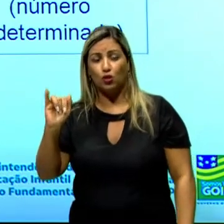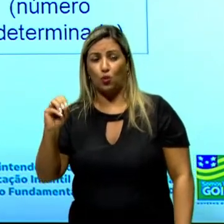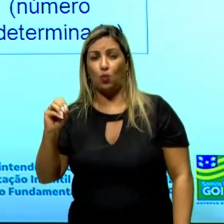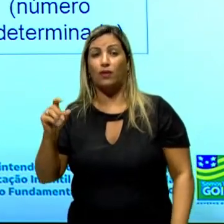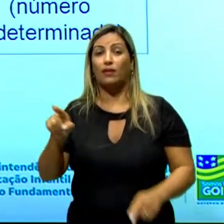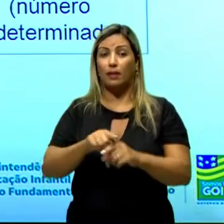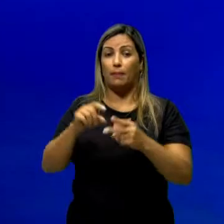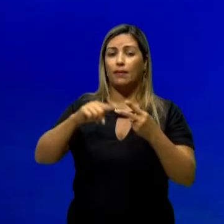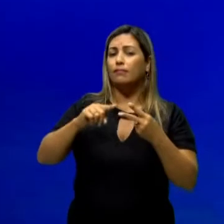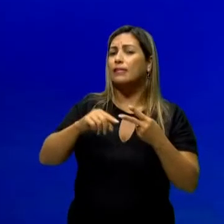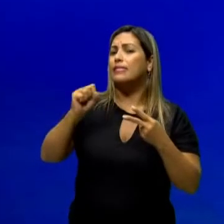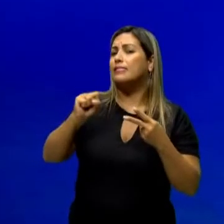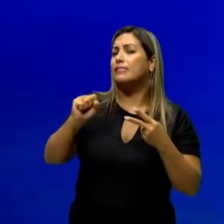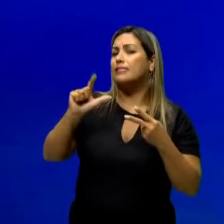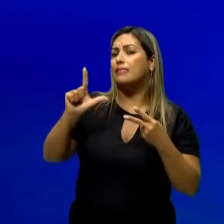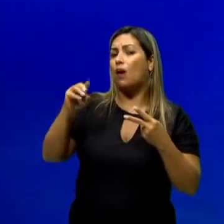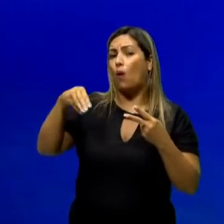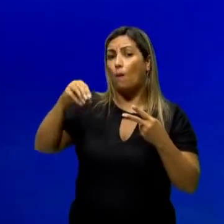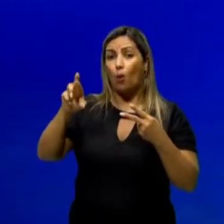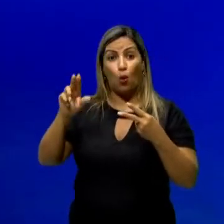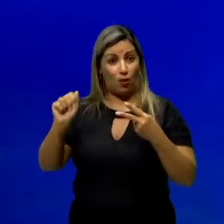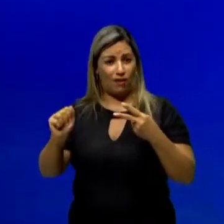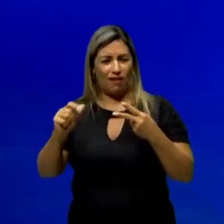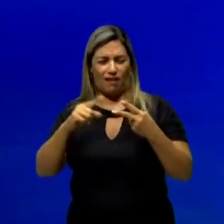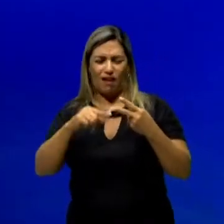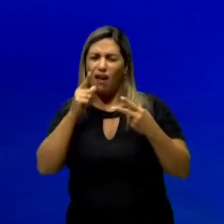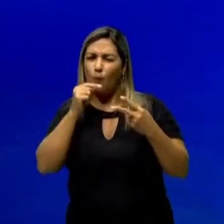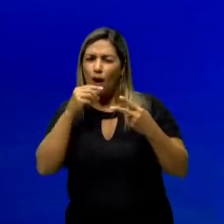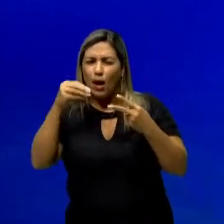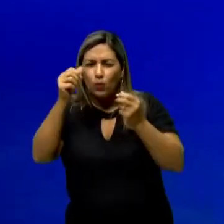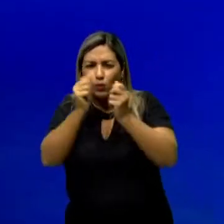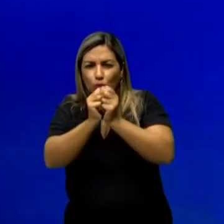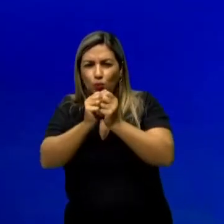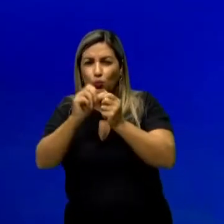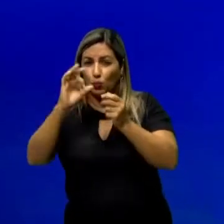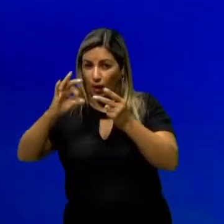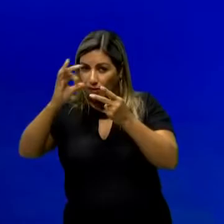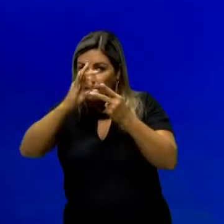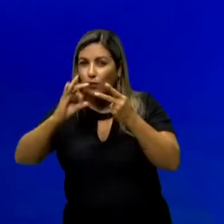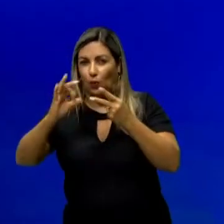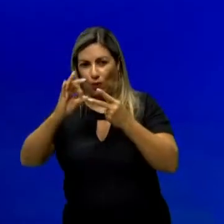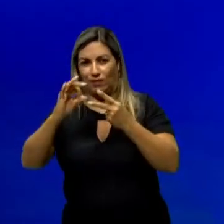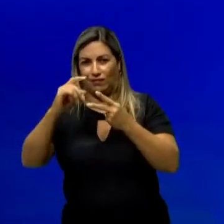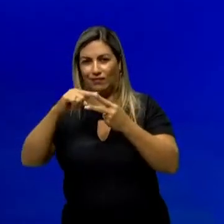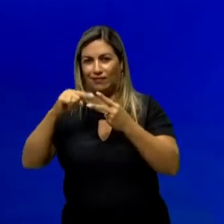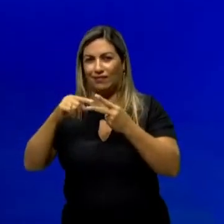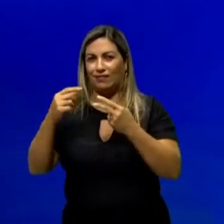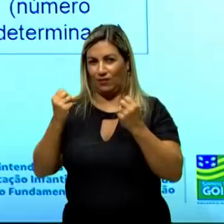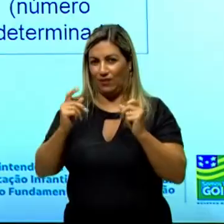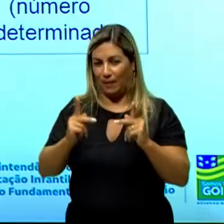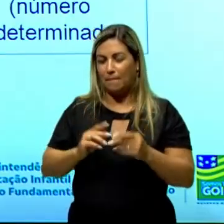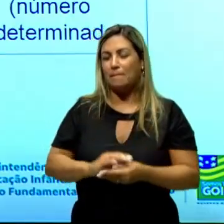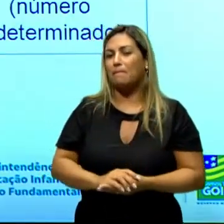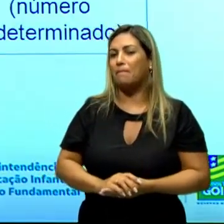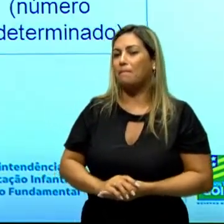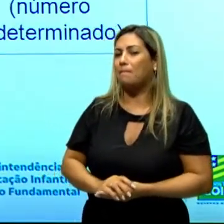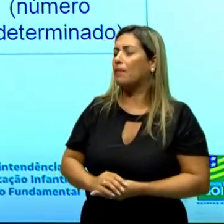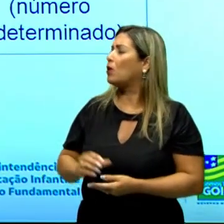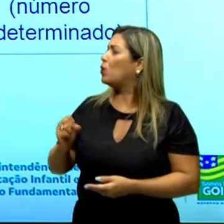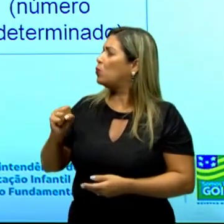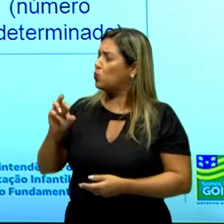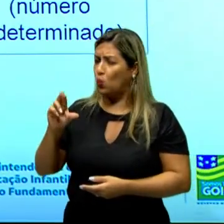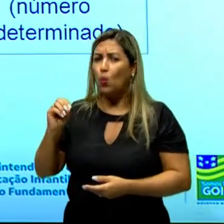salmoura. Salmoura é aquele líquido que está ali junto com a azeitona na conserva. Tranquilo? Vamos lá. O